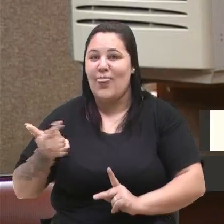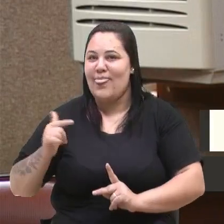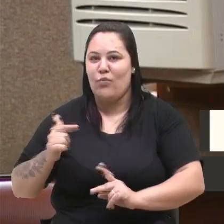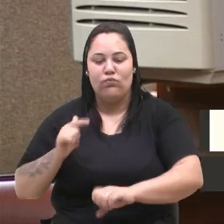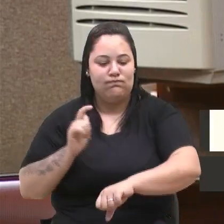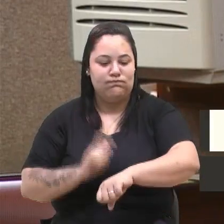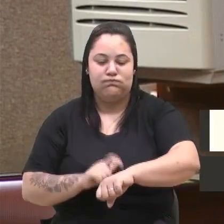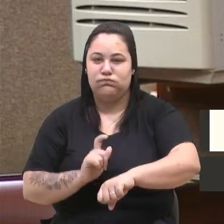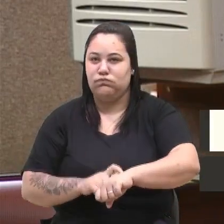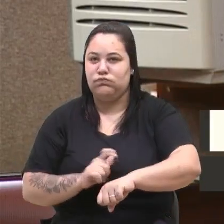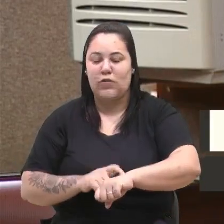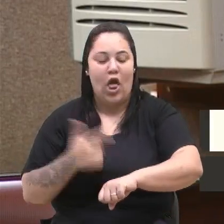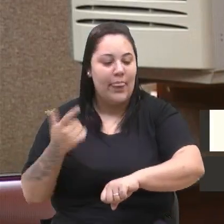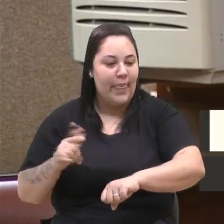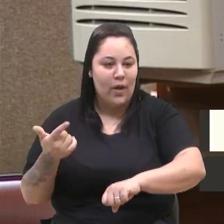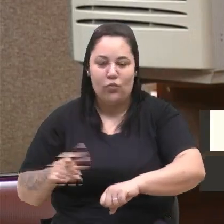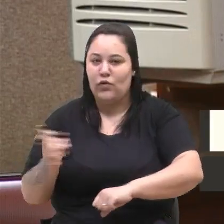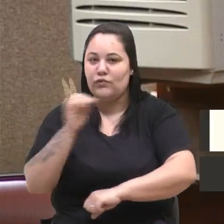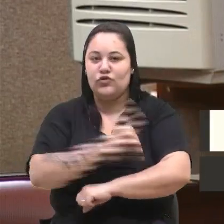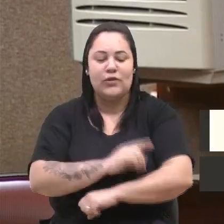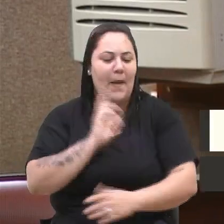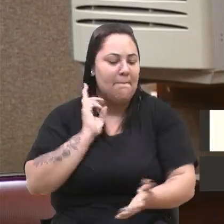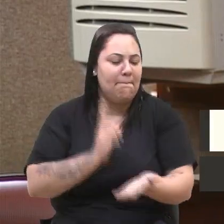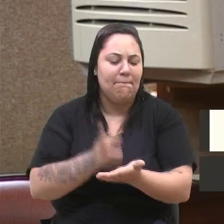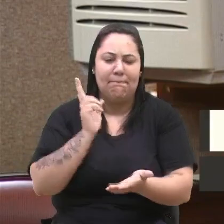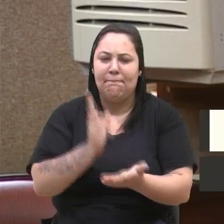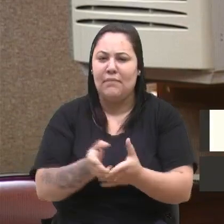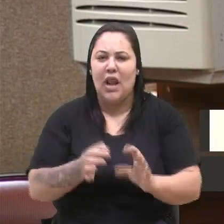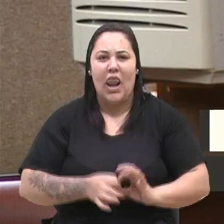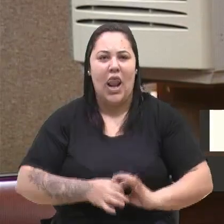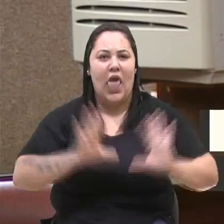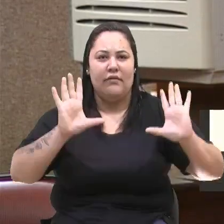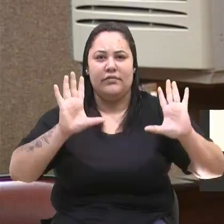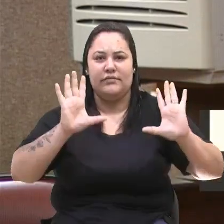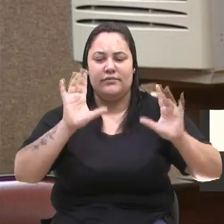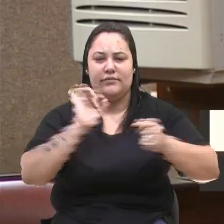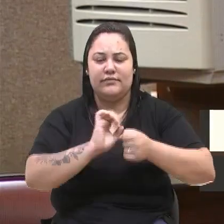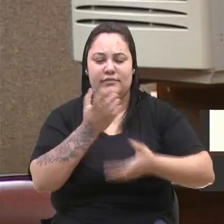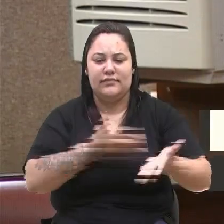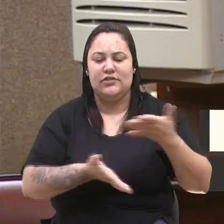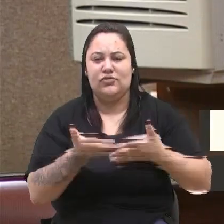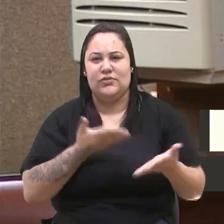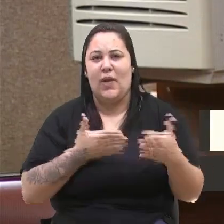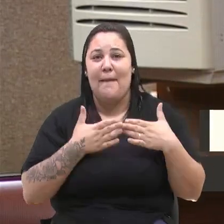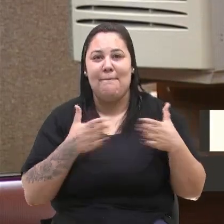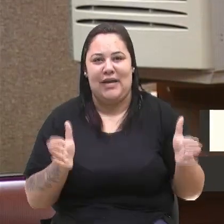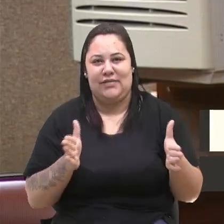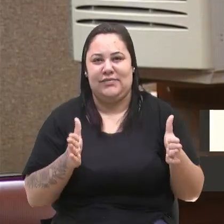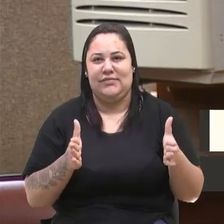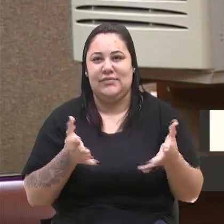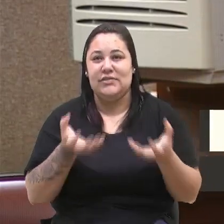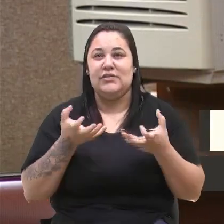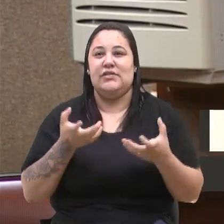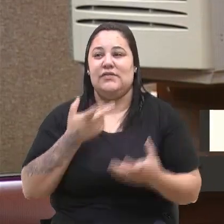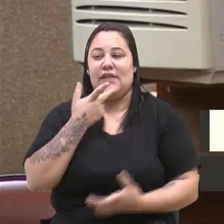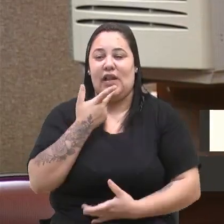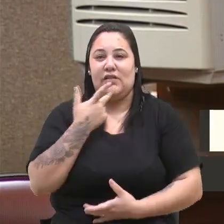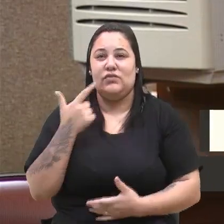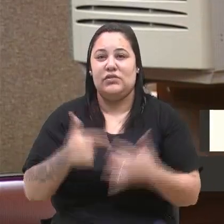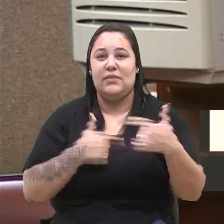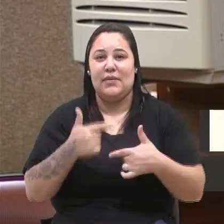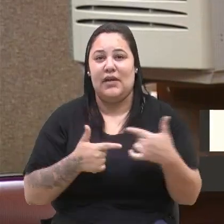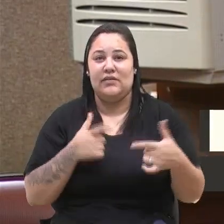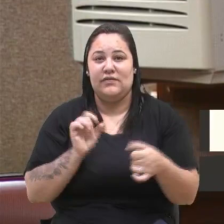né, data, ele está sempre disponível para o atendimento. E aqui destacar o trabalho feito nessas últimas